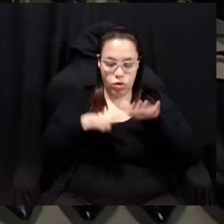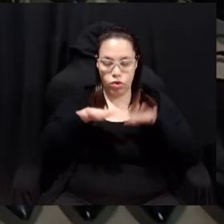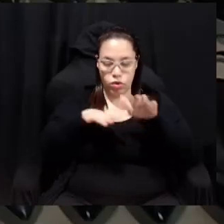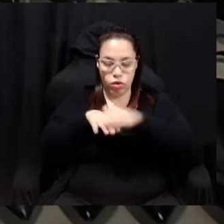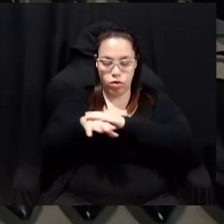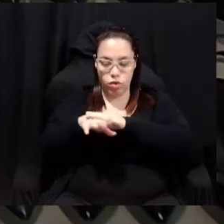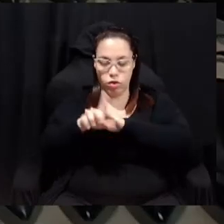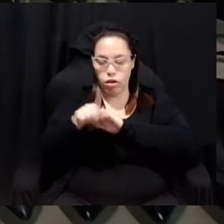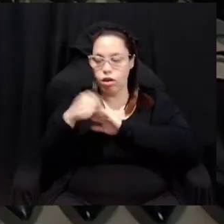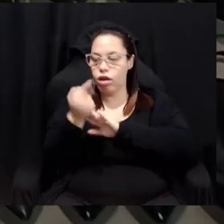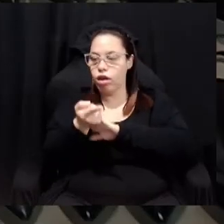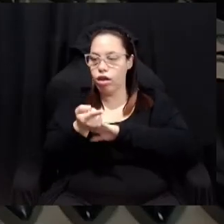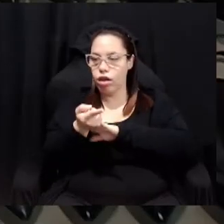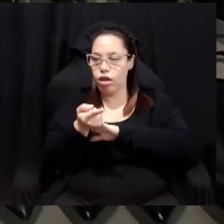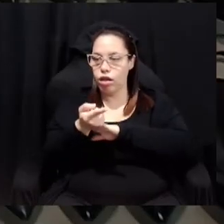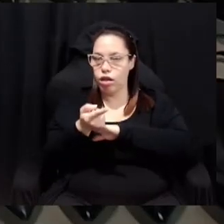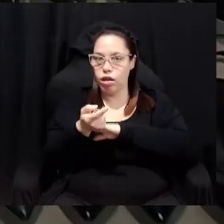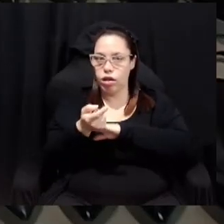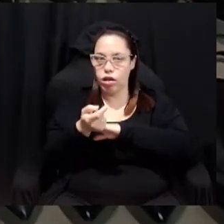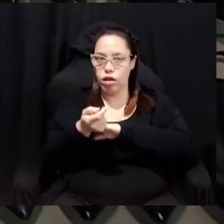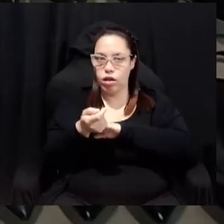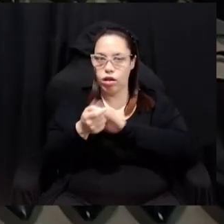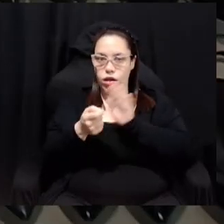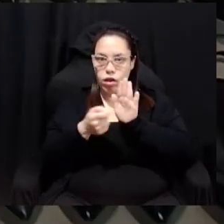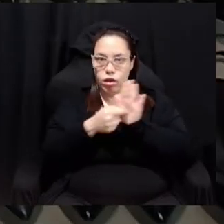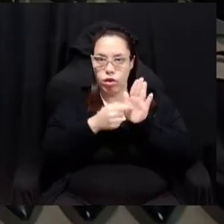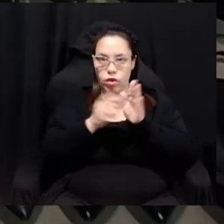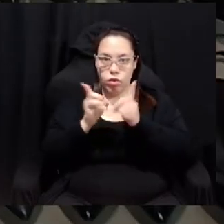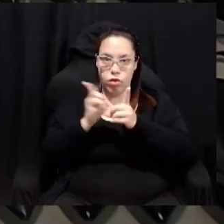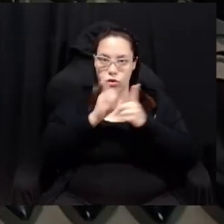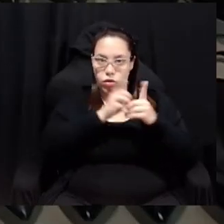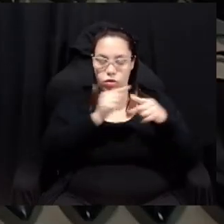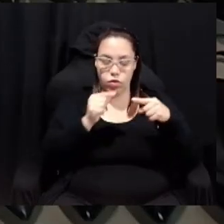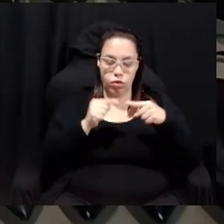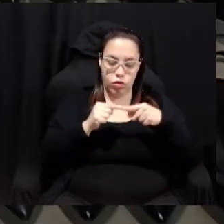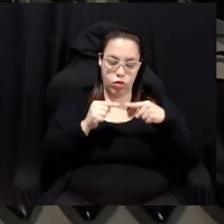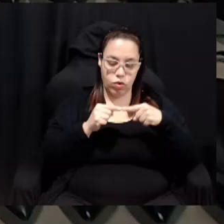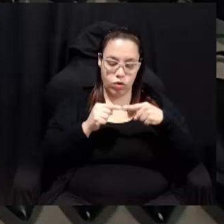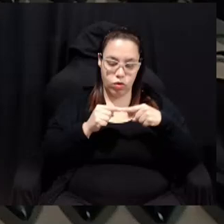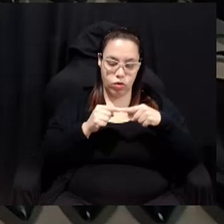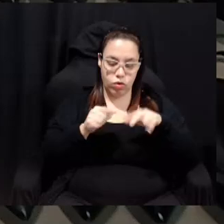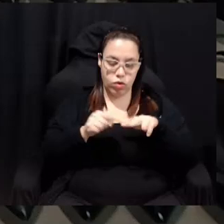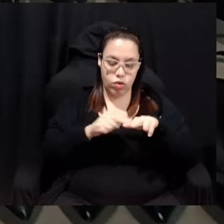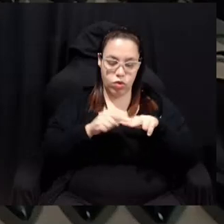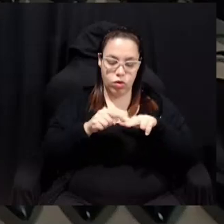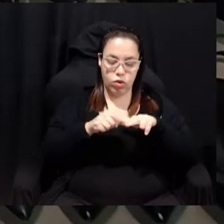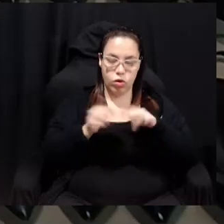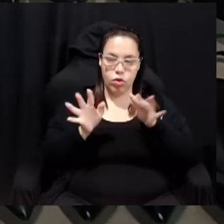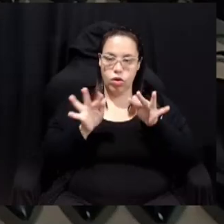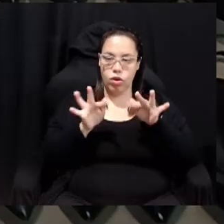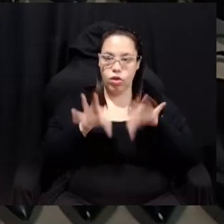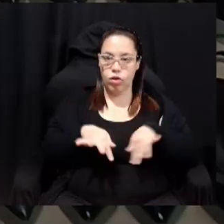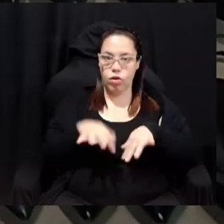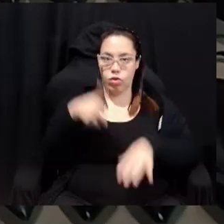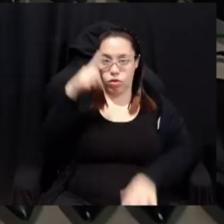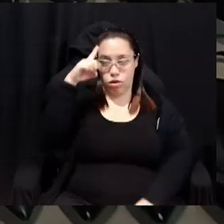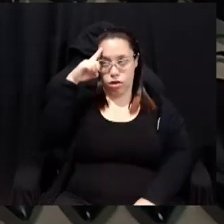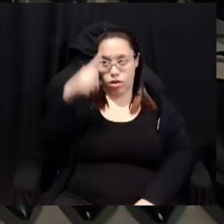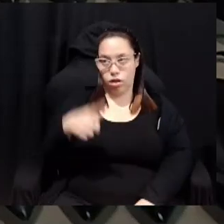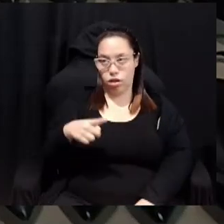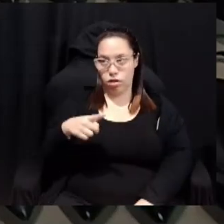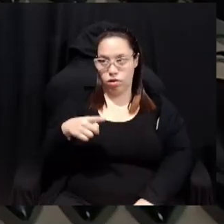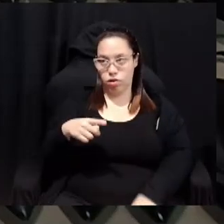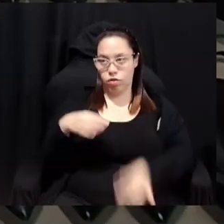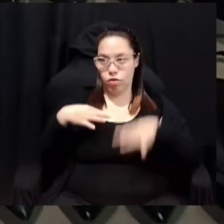mais que a gente faça as construções, que a gente crie as combinações, o sapato ele sempre é visto como uma parte final da decisão do que você vai vestir.